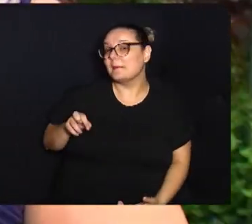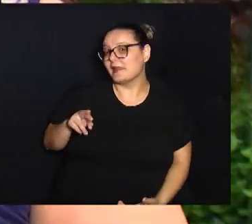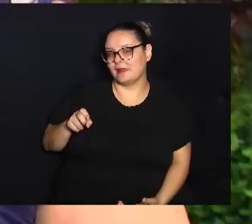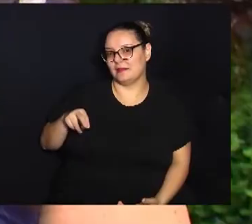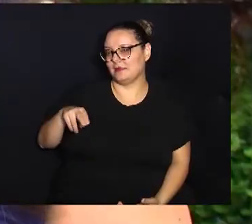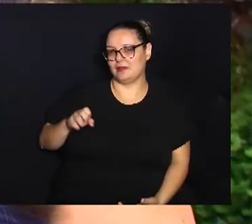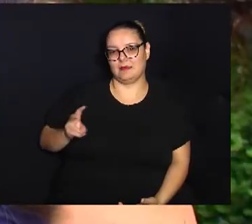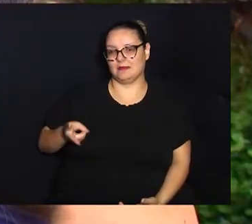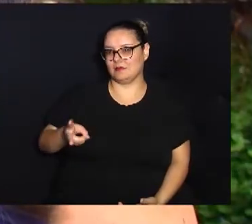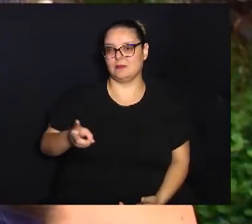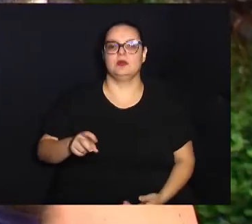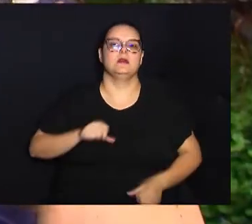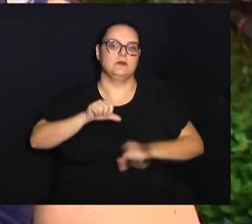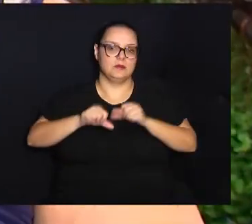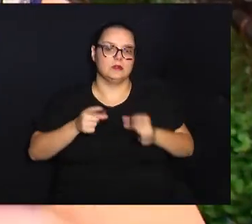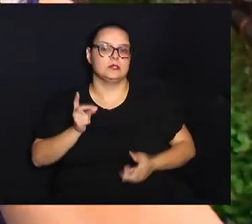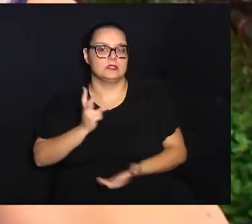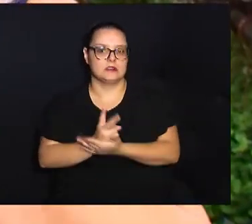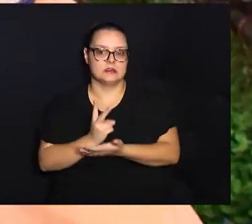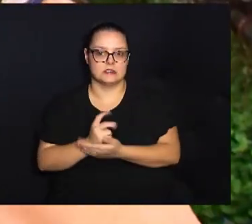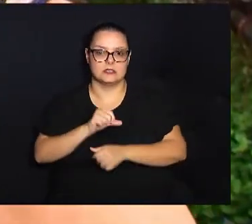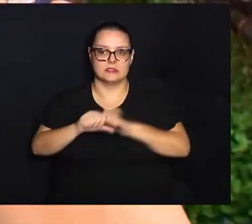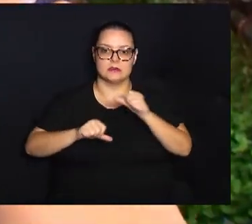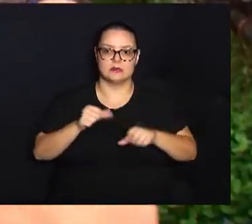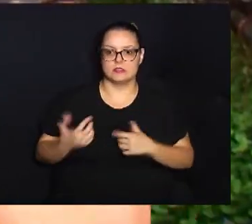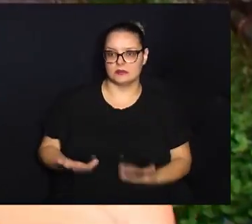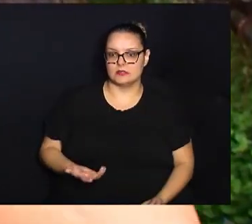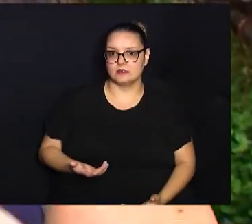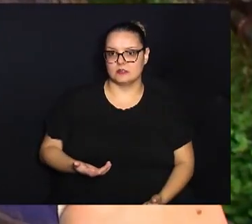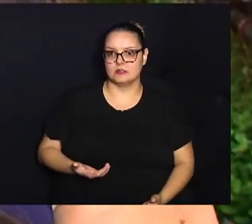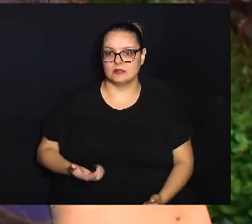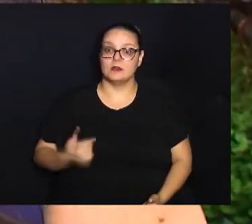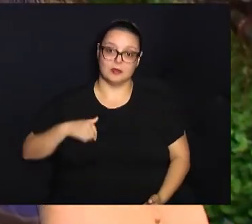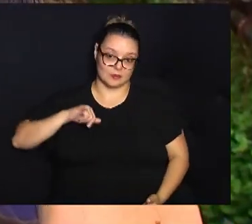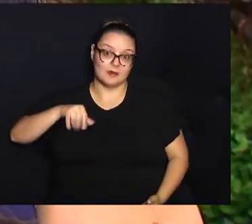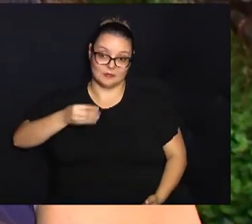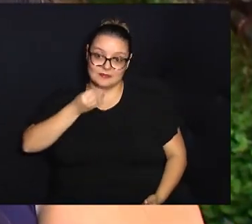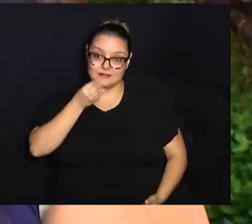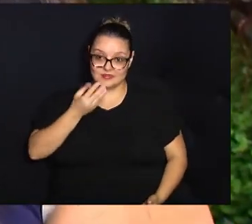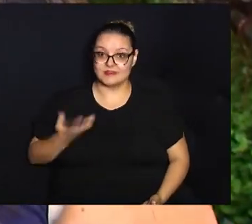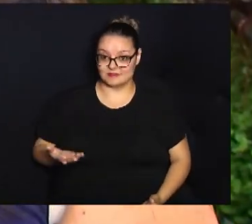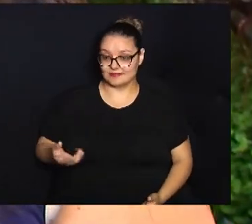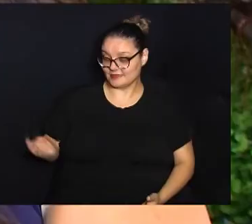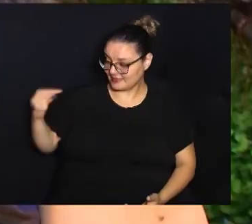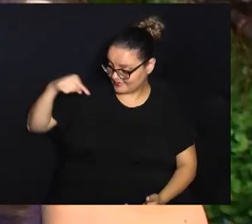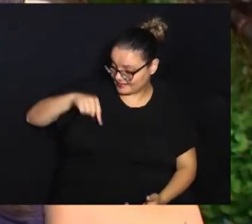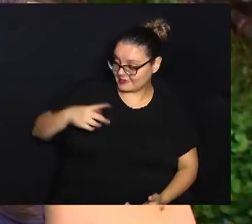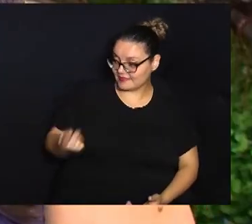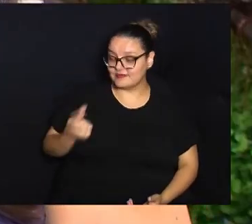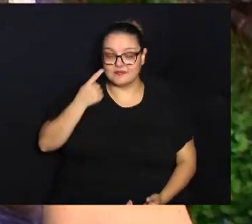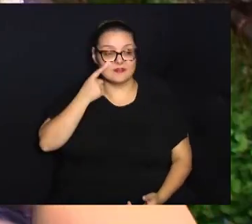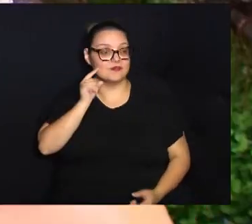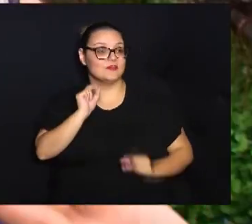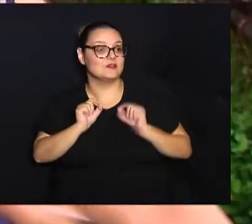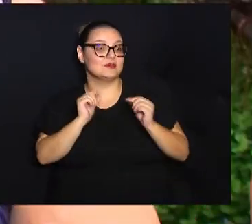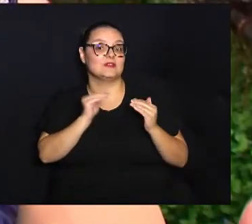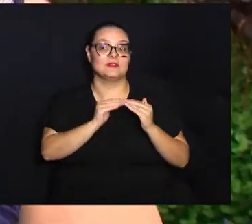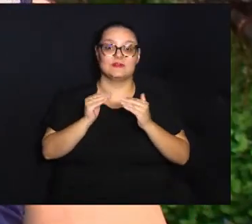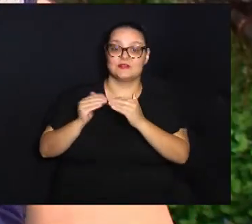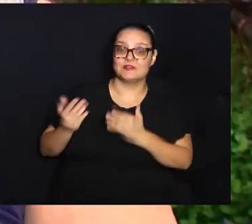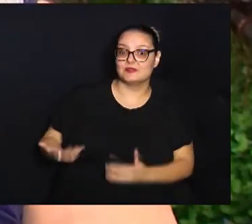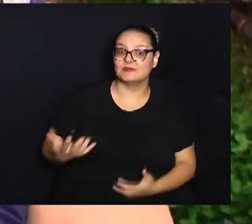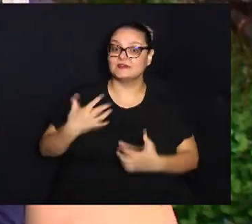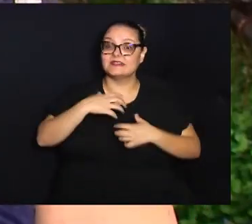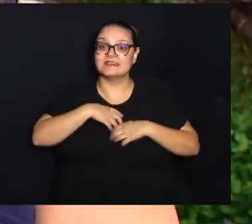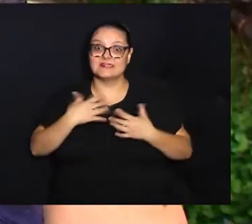que a gente tem que trocar eventualmente. Então eu aproveito a oportunidade para vir ver o que combina, o que eu